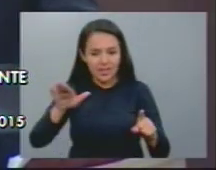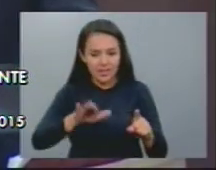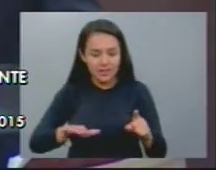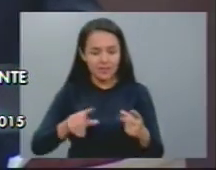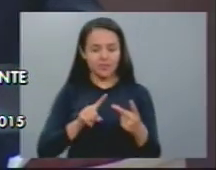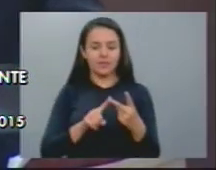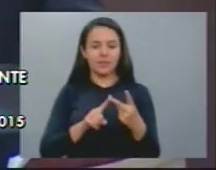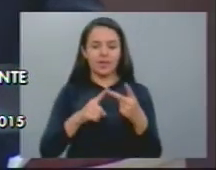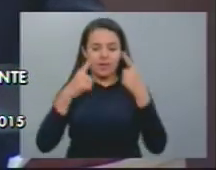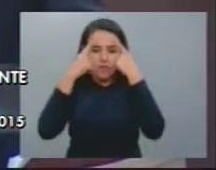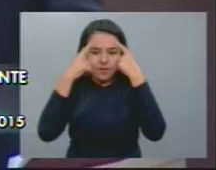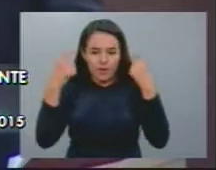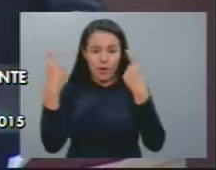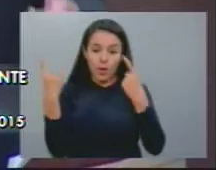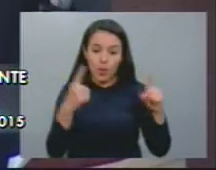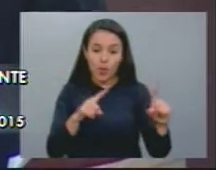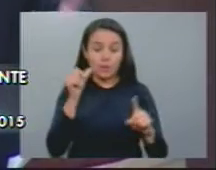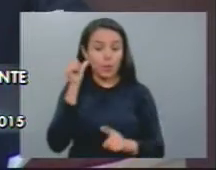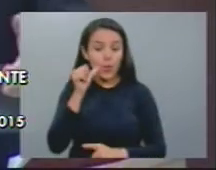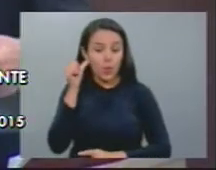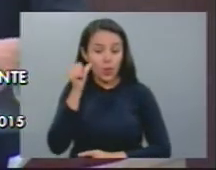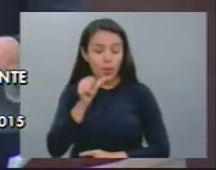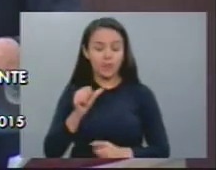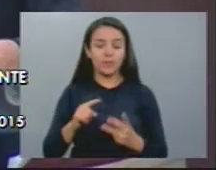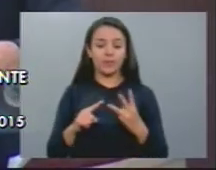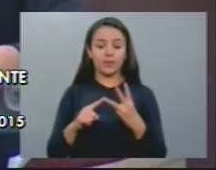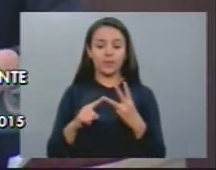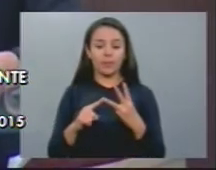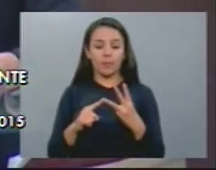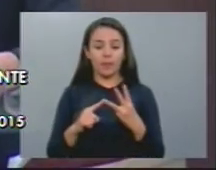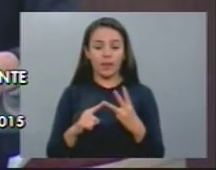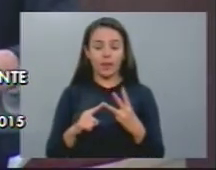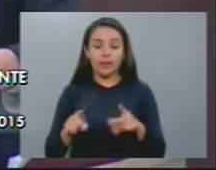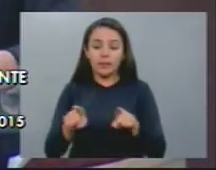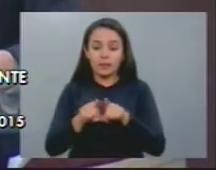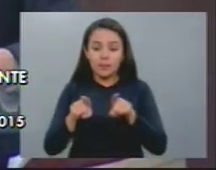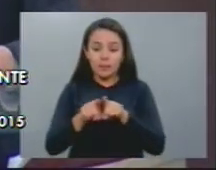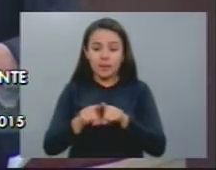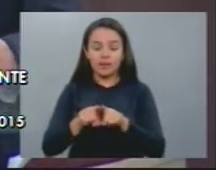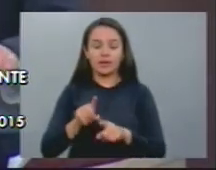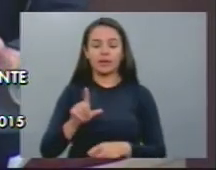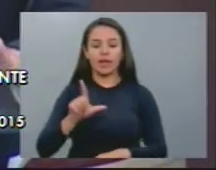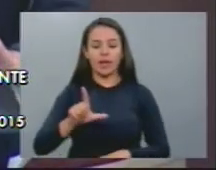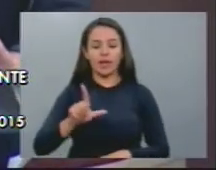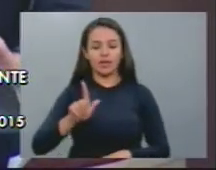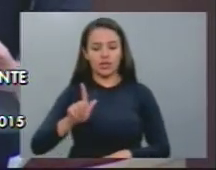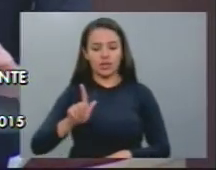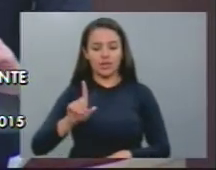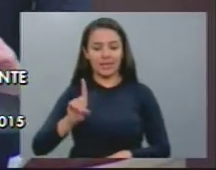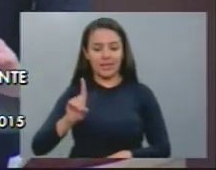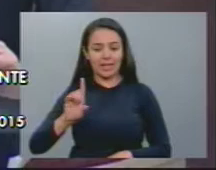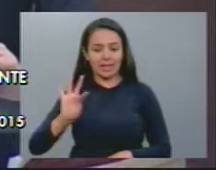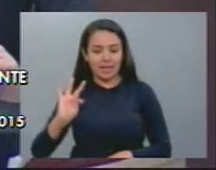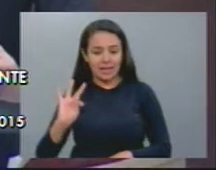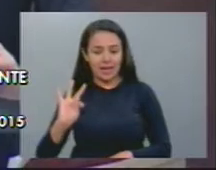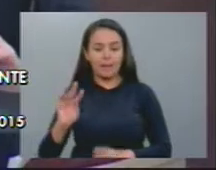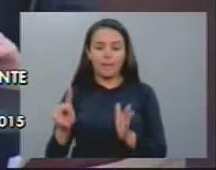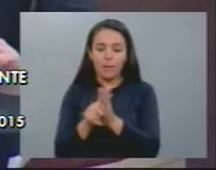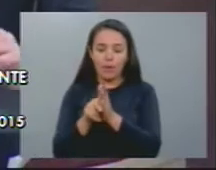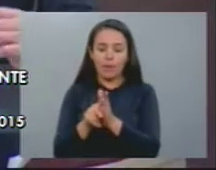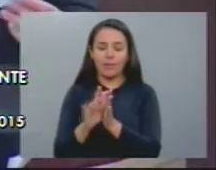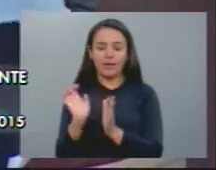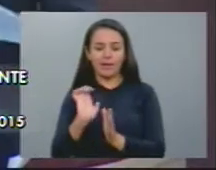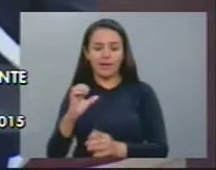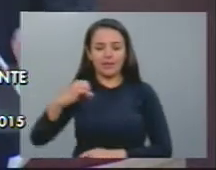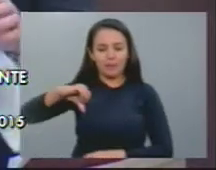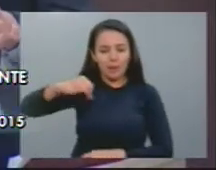enfrentamento à violência contra mulheres, enfrentamento à violência contra a população LGBT, aumento da saúde, e